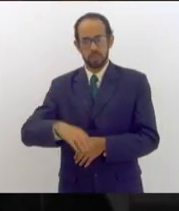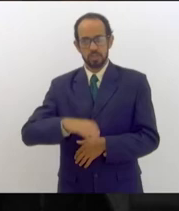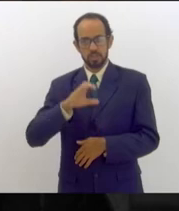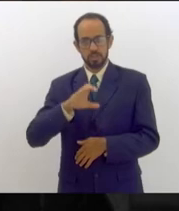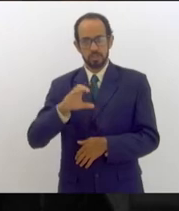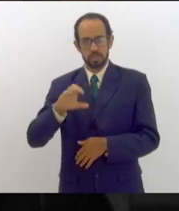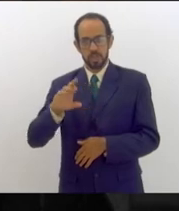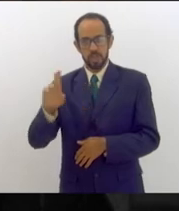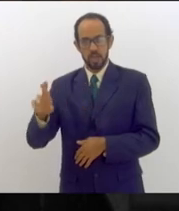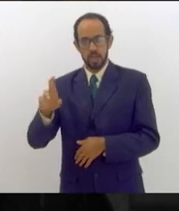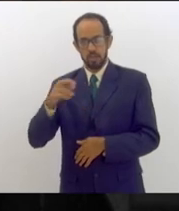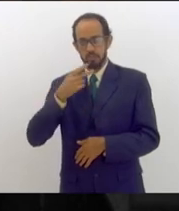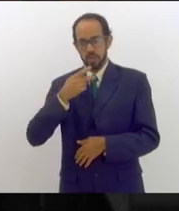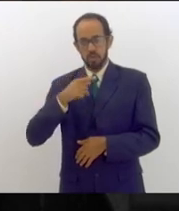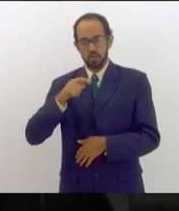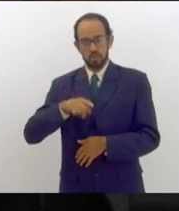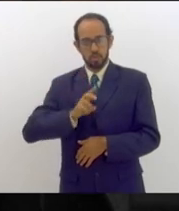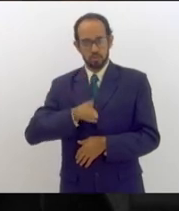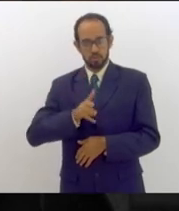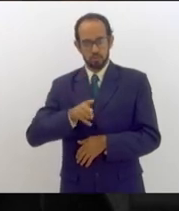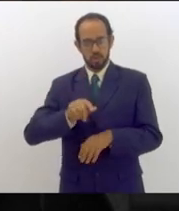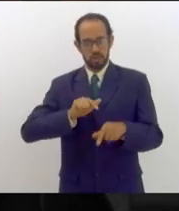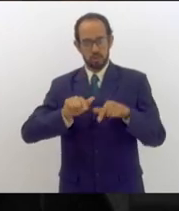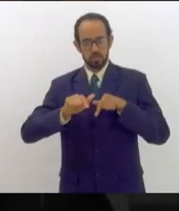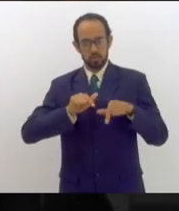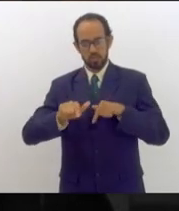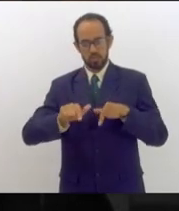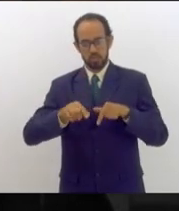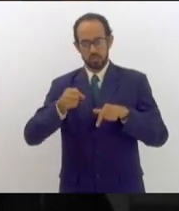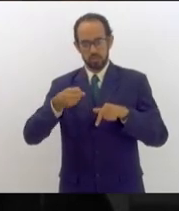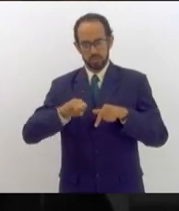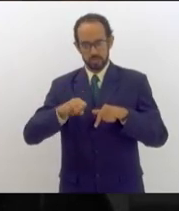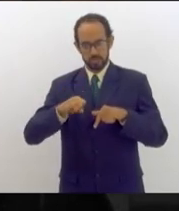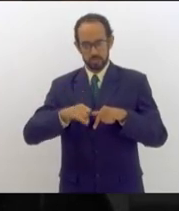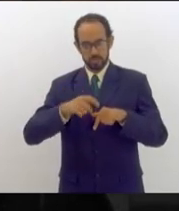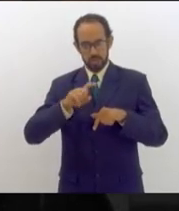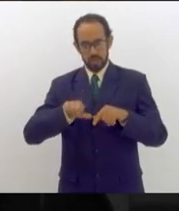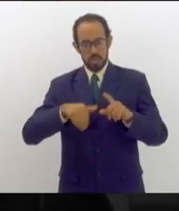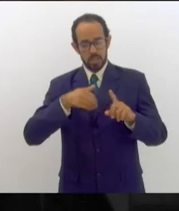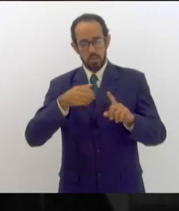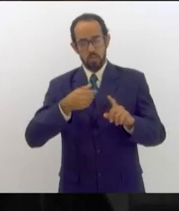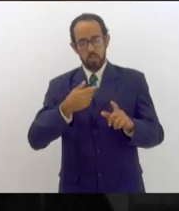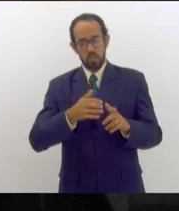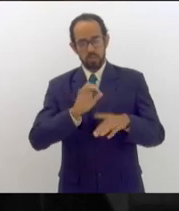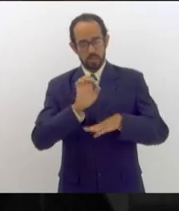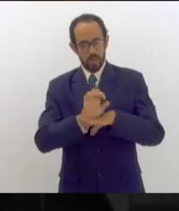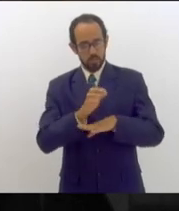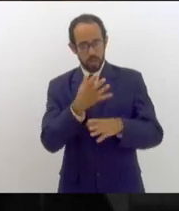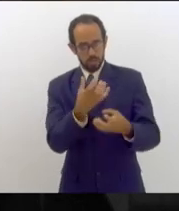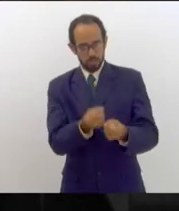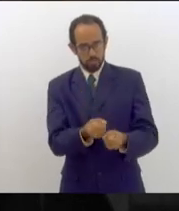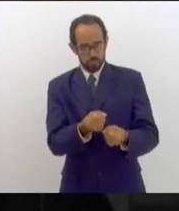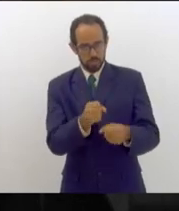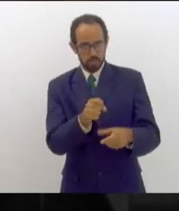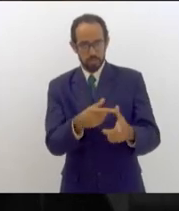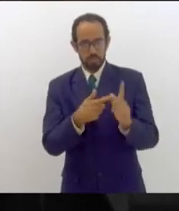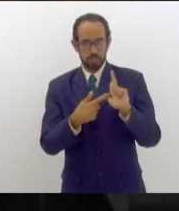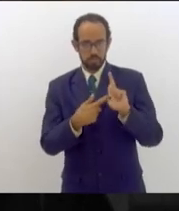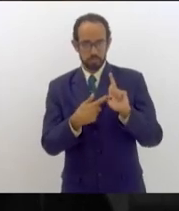diz que só continuava prestando serviço se houvesse um reconhecimento dessa dívida o governo